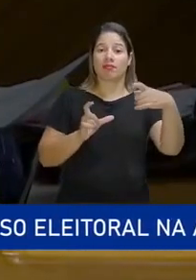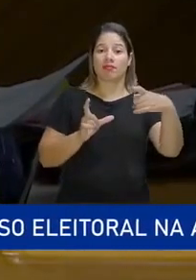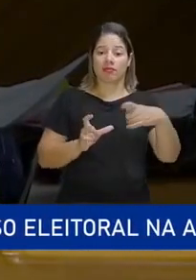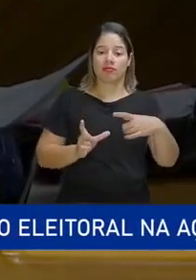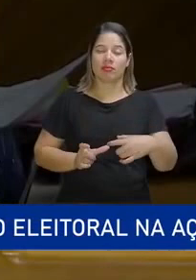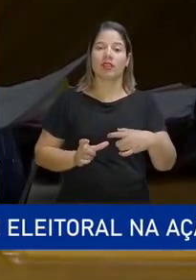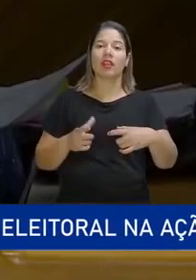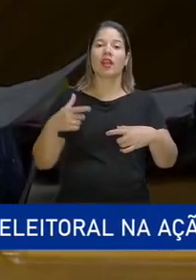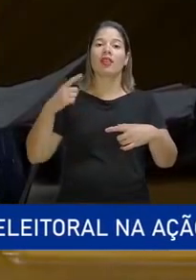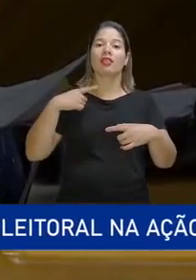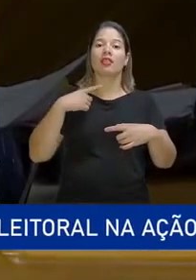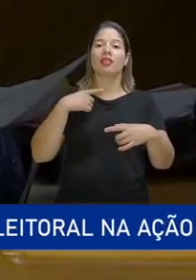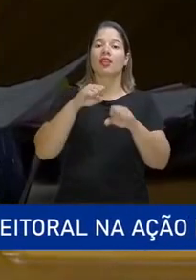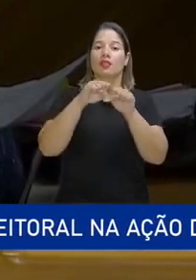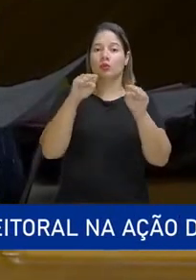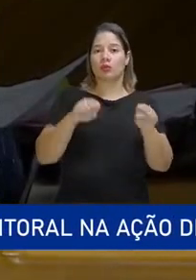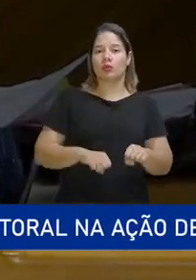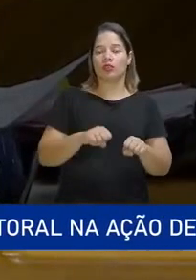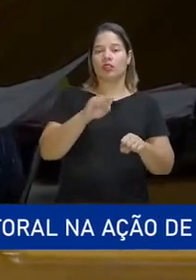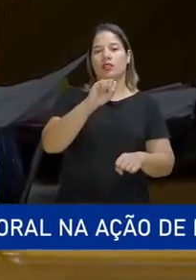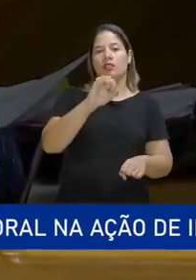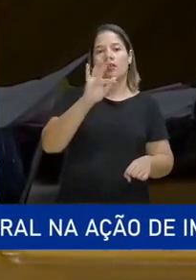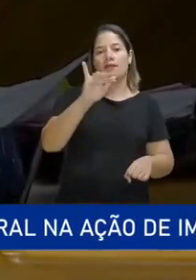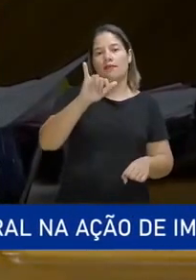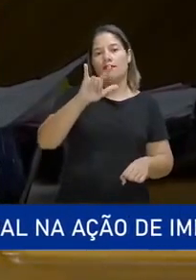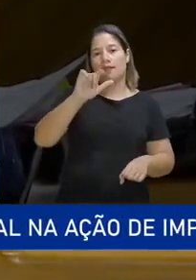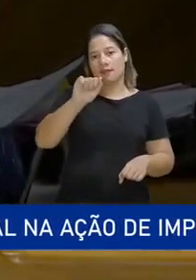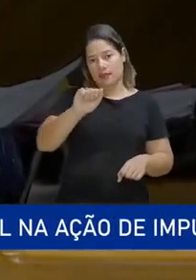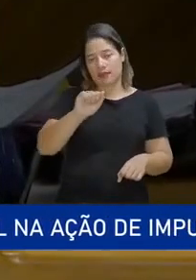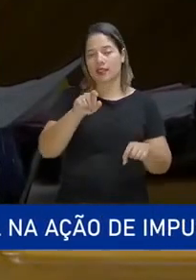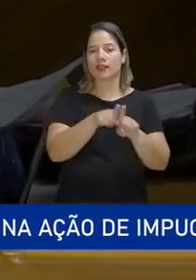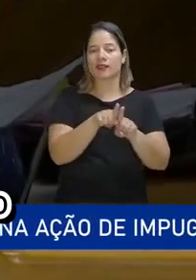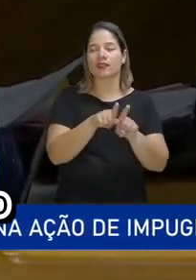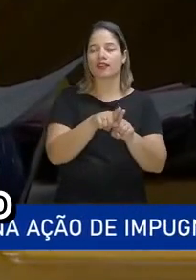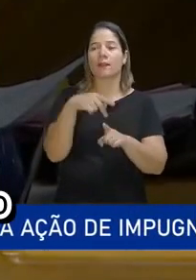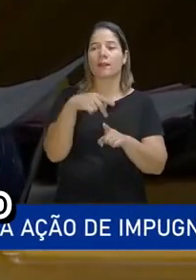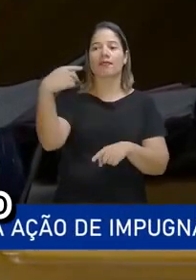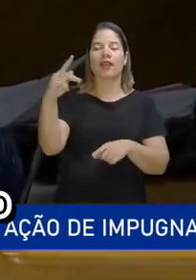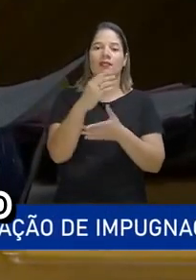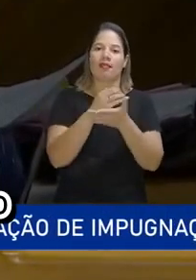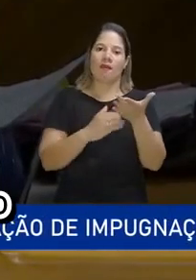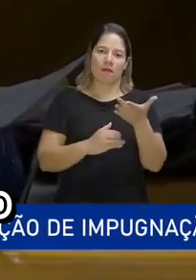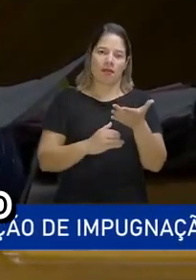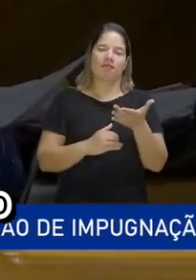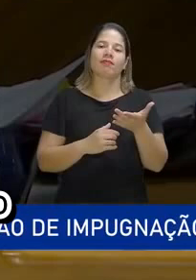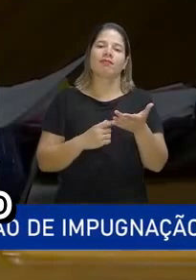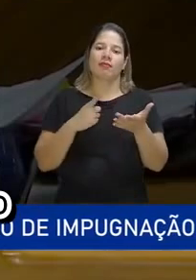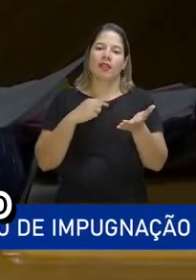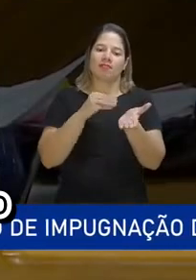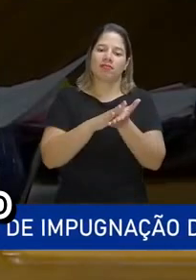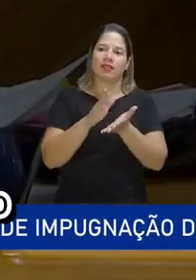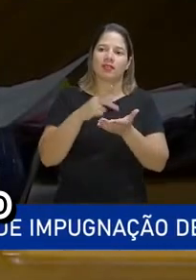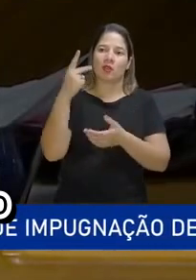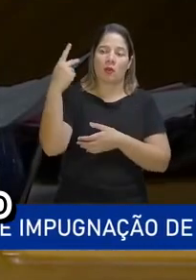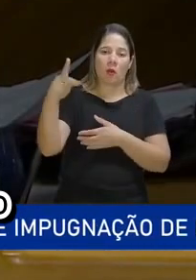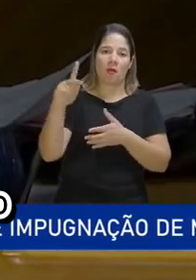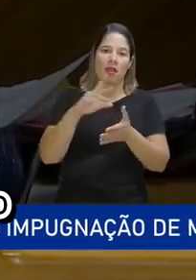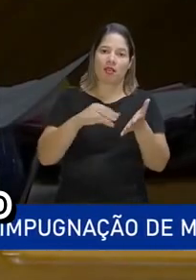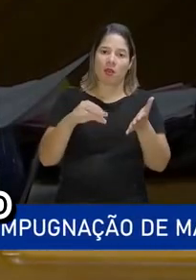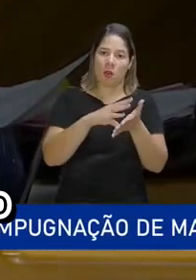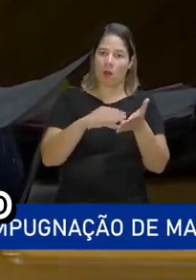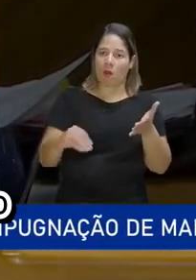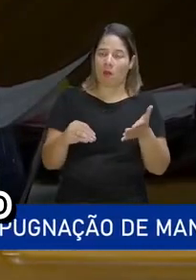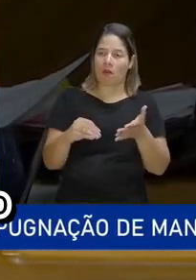e cópia dos pedidos de desfiliação dos citados candidatos. Em relação ao que seria o pedido de desfiliação de